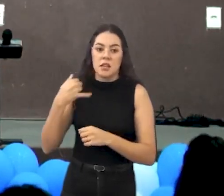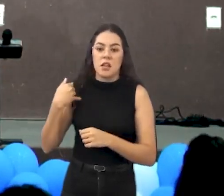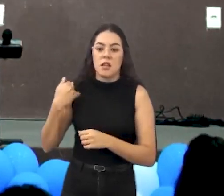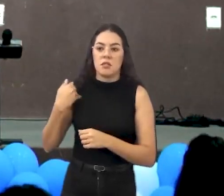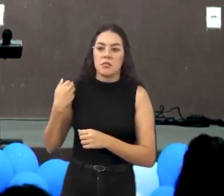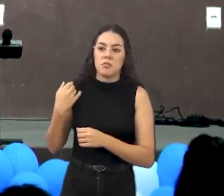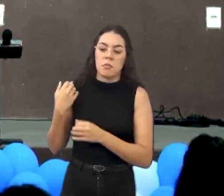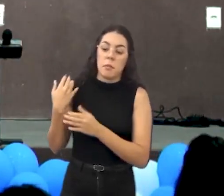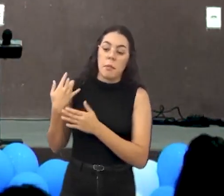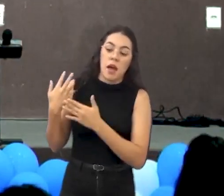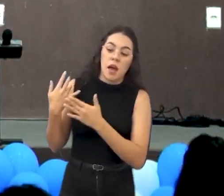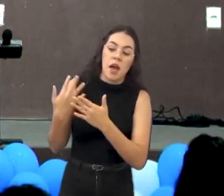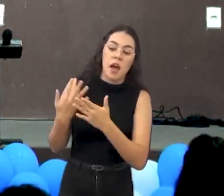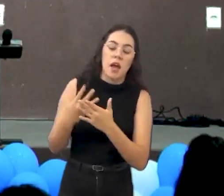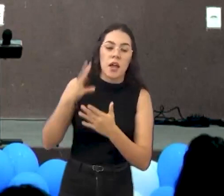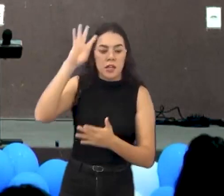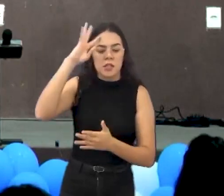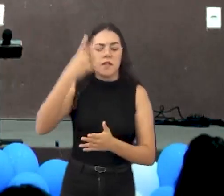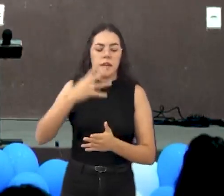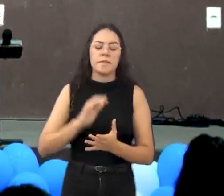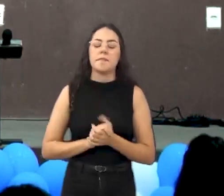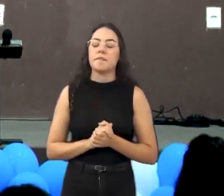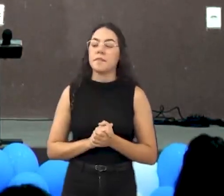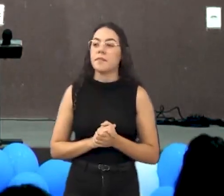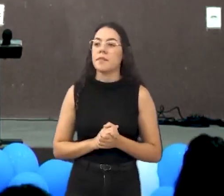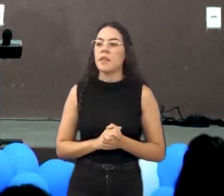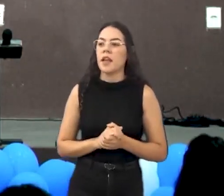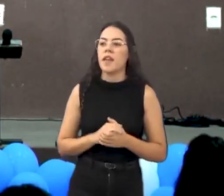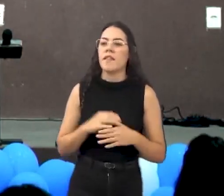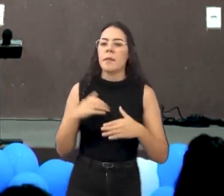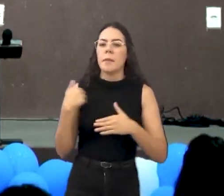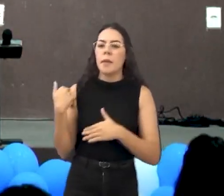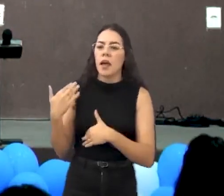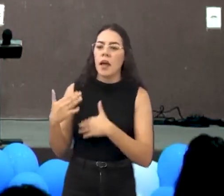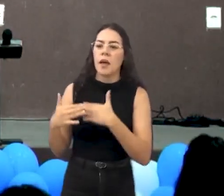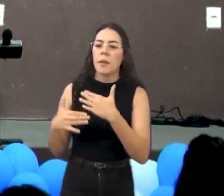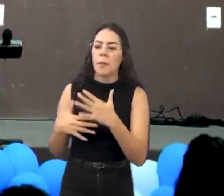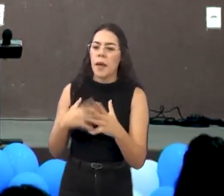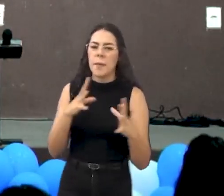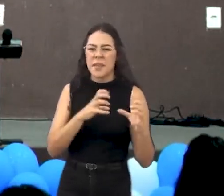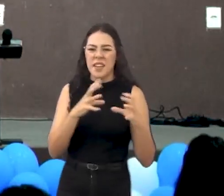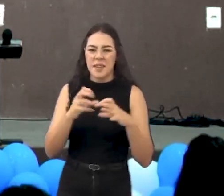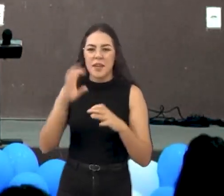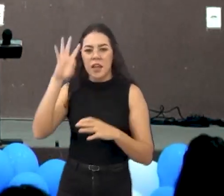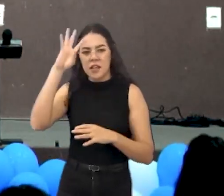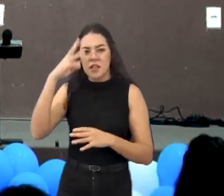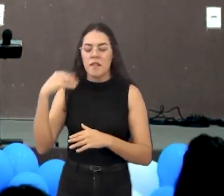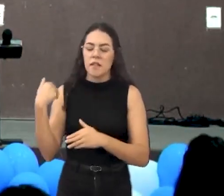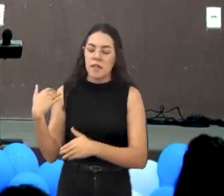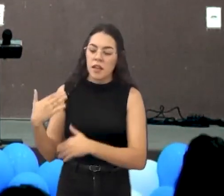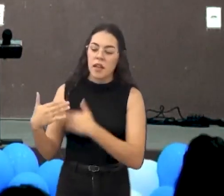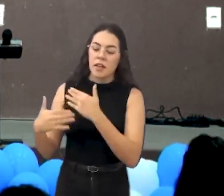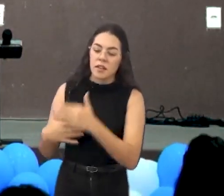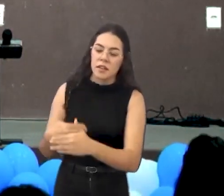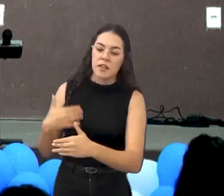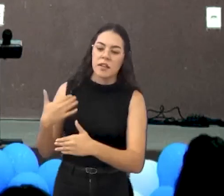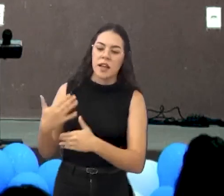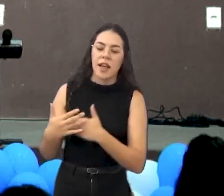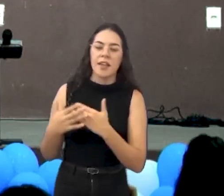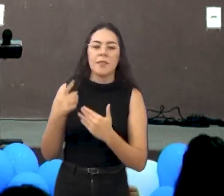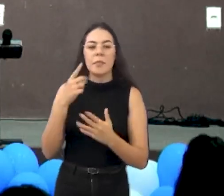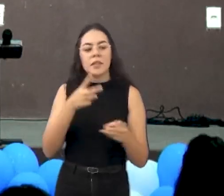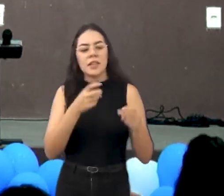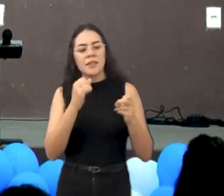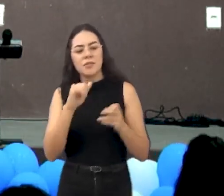Vou resolver. Aí vai passando um tempo, a gente vai dando murro em ponta de faca, a gente vai vendo que não é a hora, a gente vai vendo que não é o modo, a gente vai dizendo